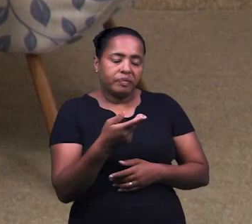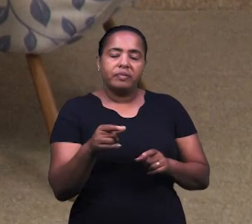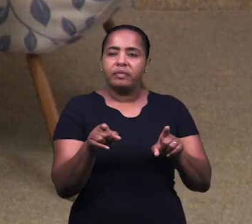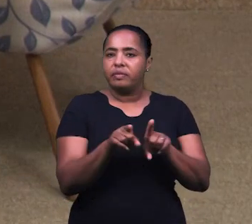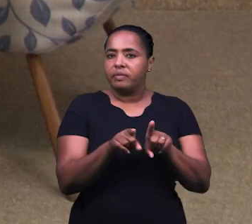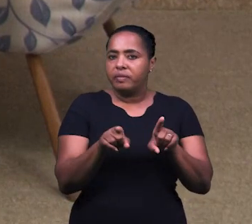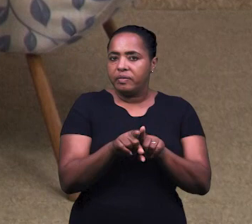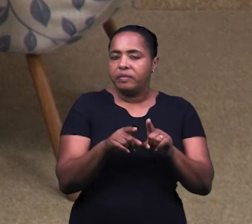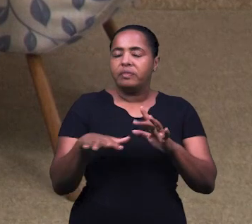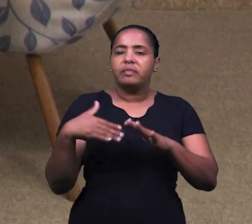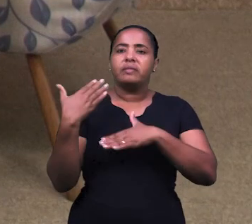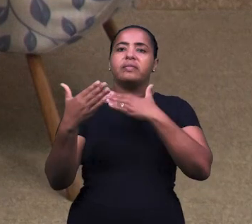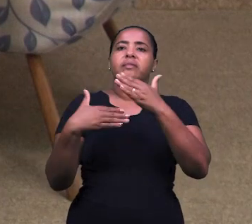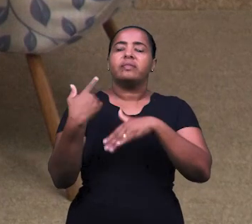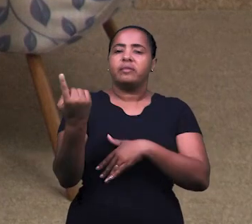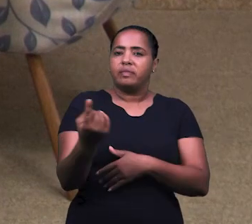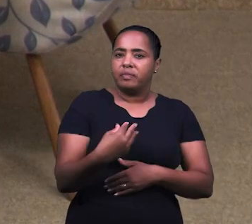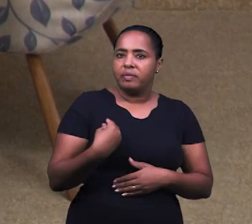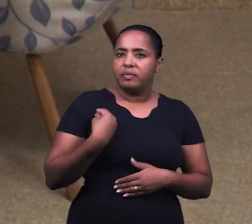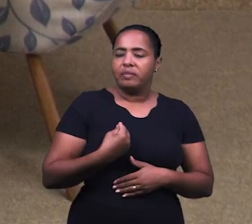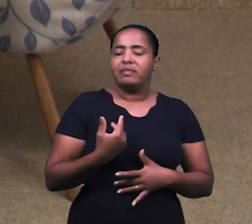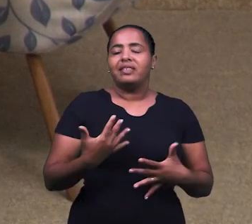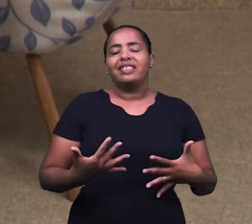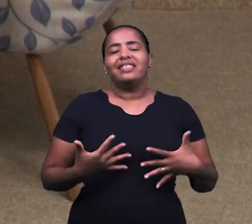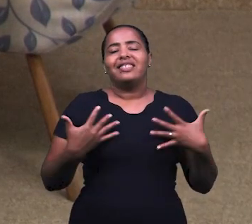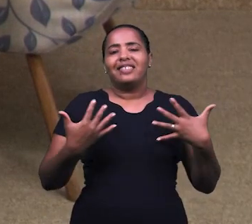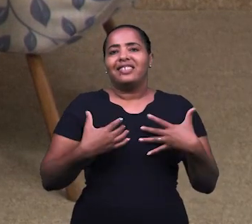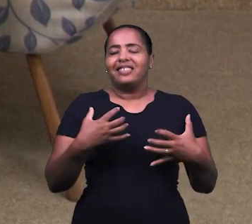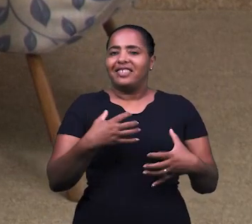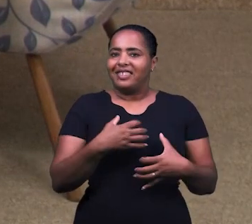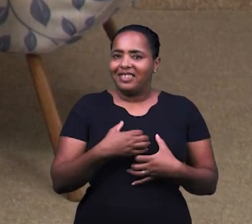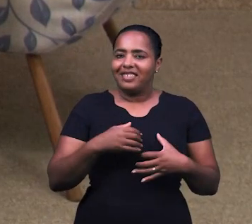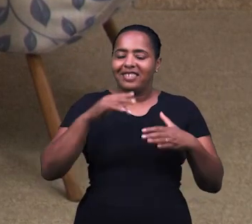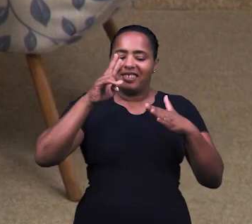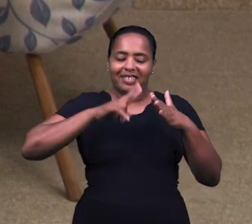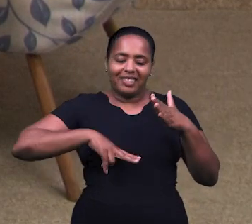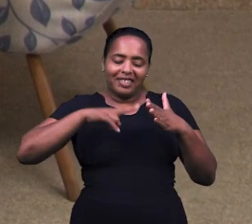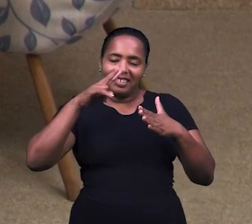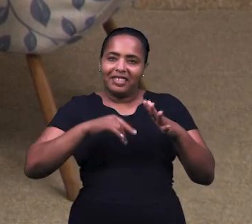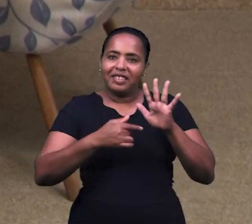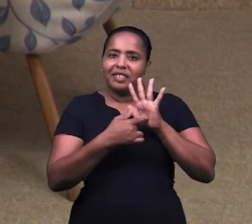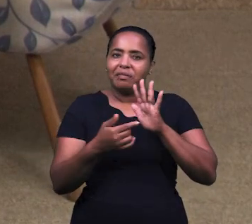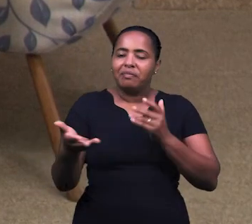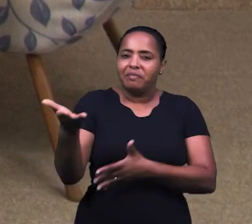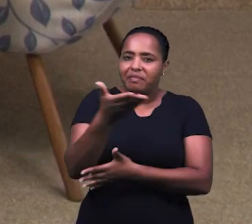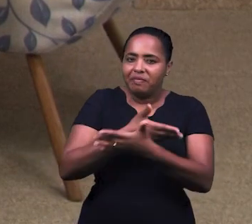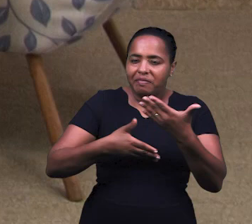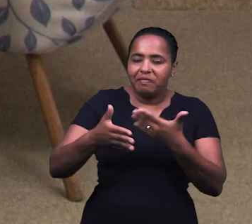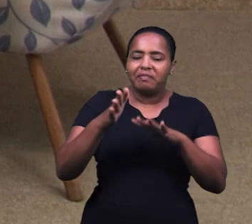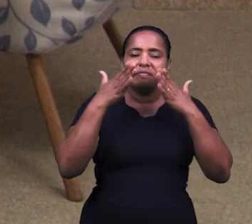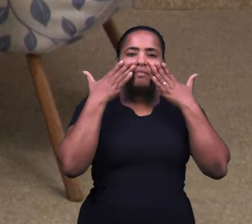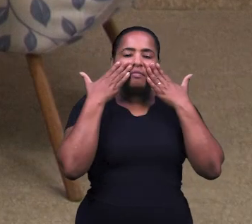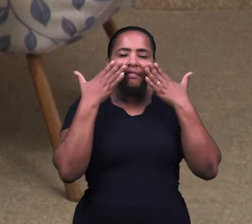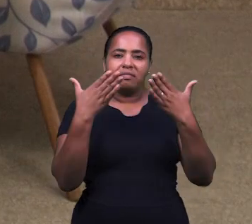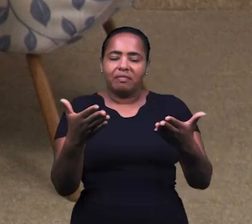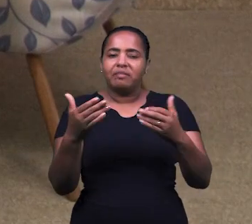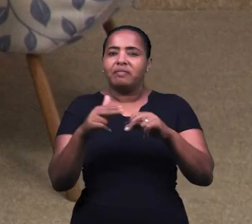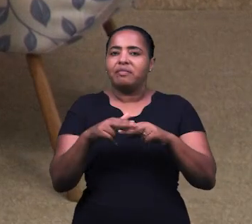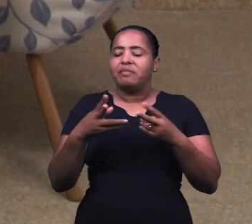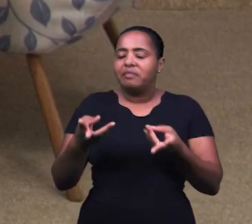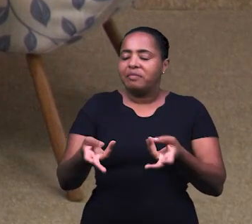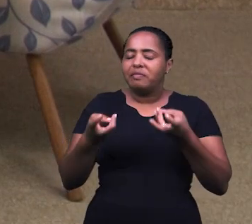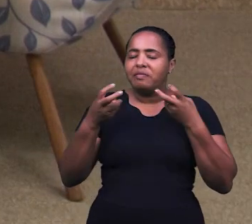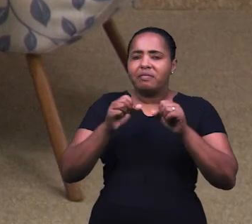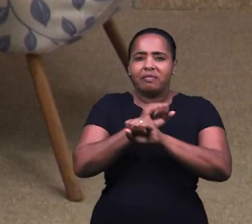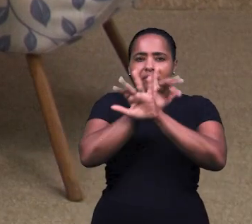comentários, porque também isso edifica muito a nossa vida e os irmãos se alegram quando veem os comentários a respeito das participações que apresentam,